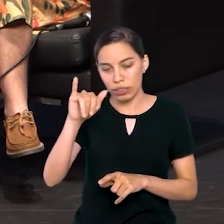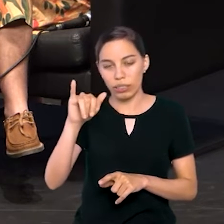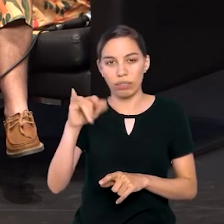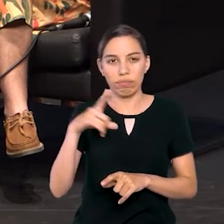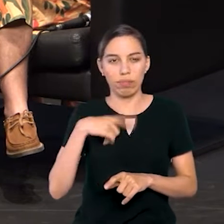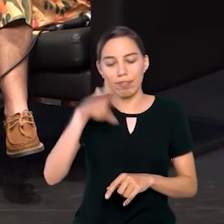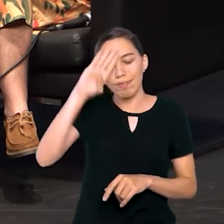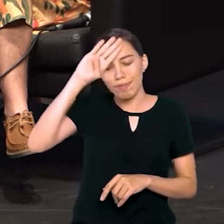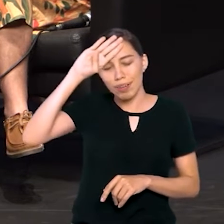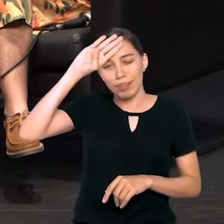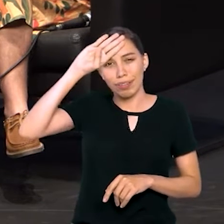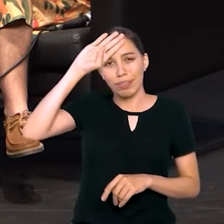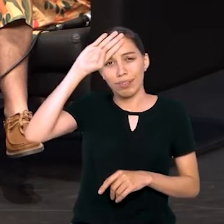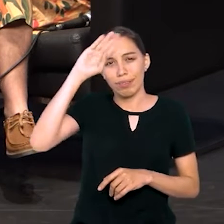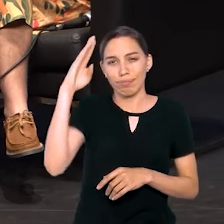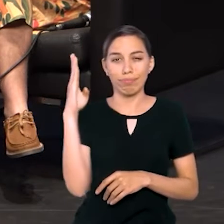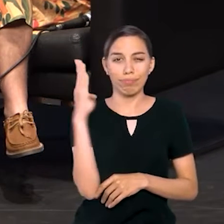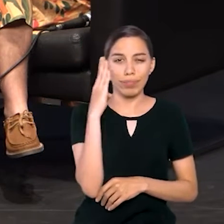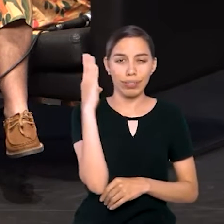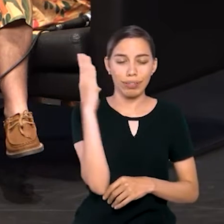uma dessas